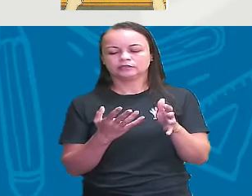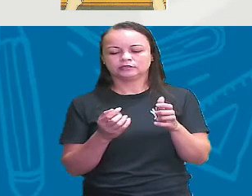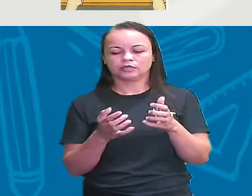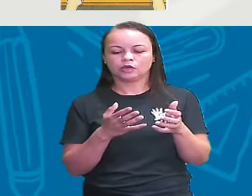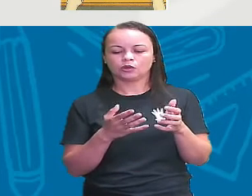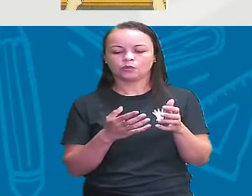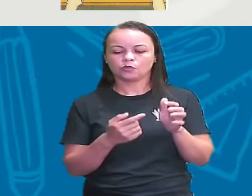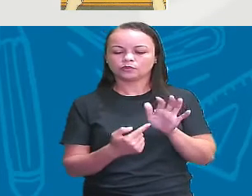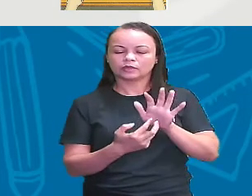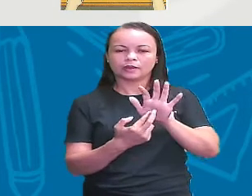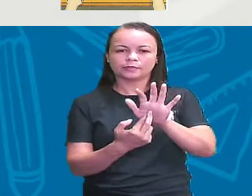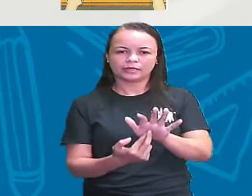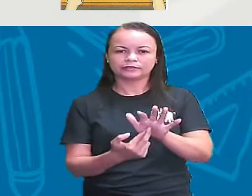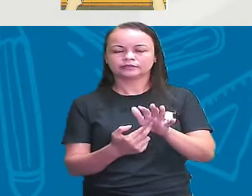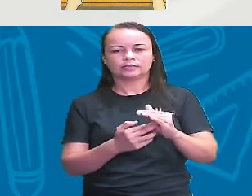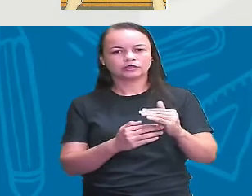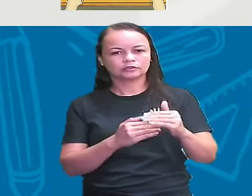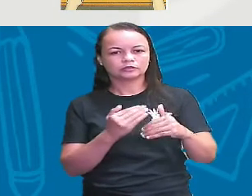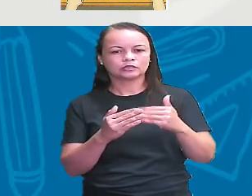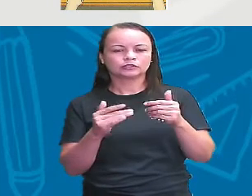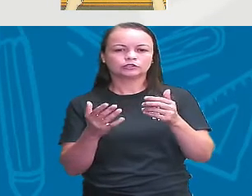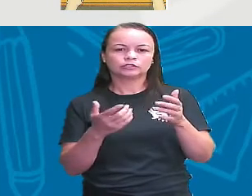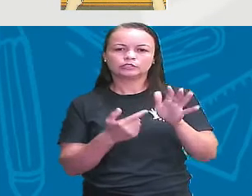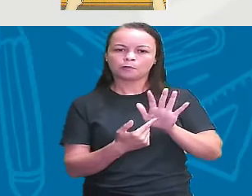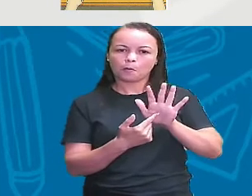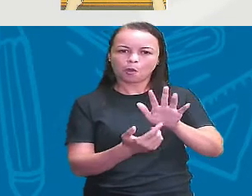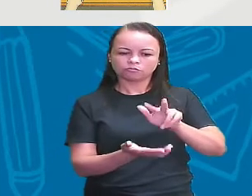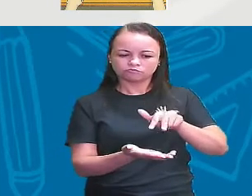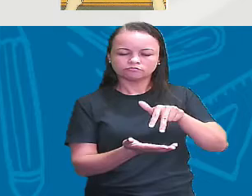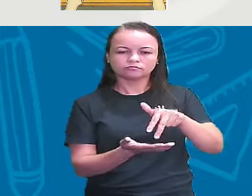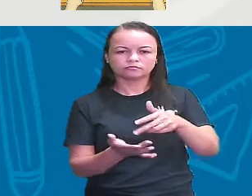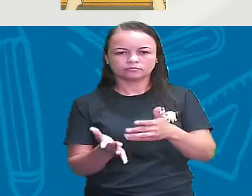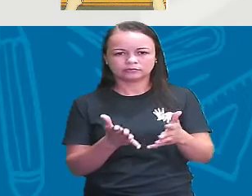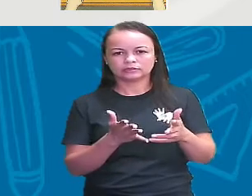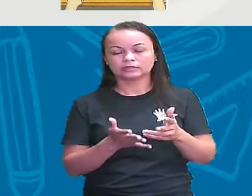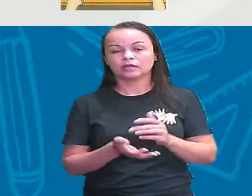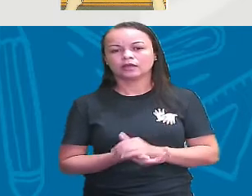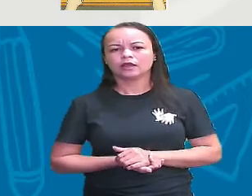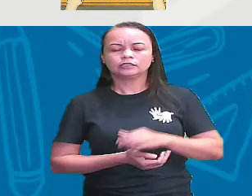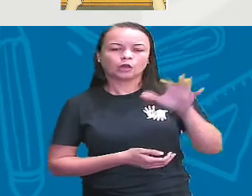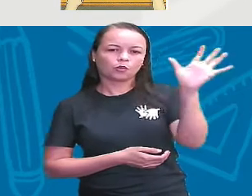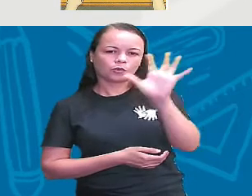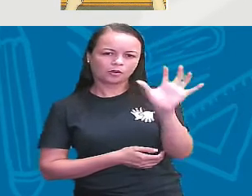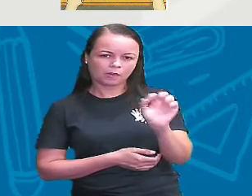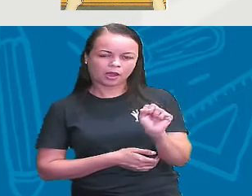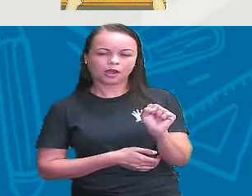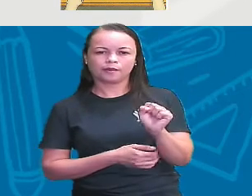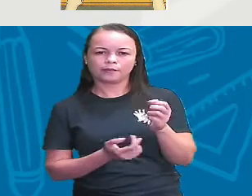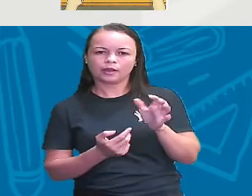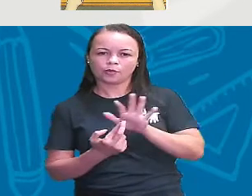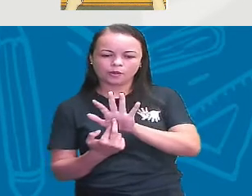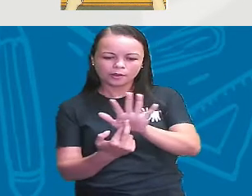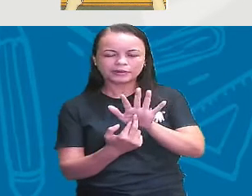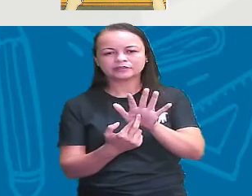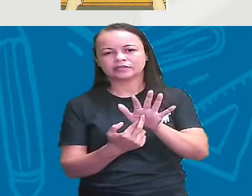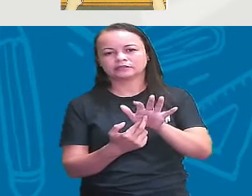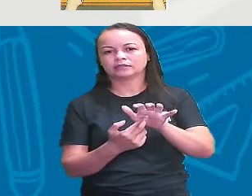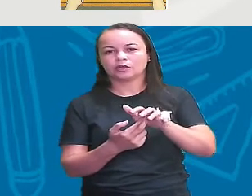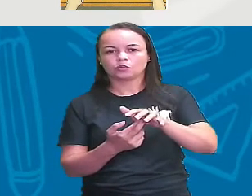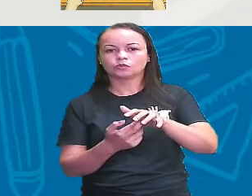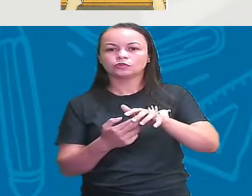de representar, exposição ou de exibição. O mapa é um tipo de representação de um espaço. Ele